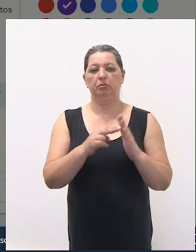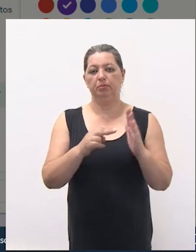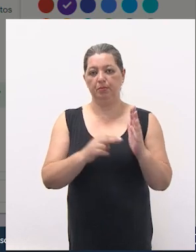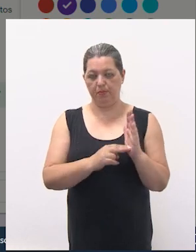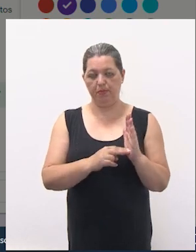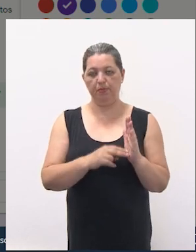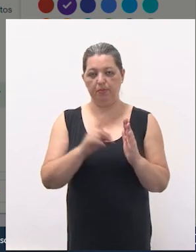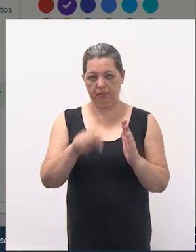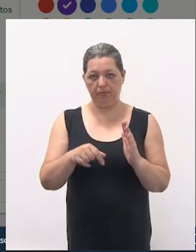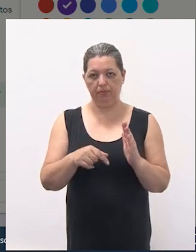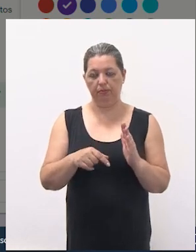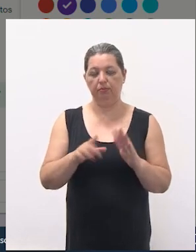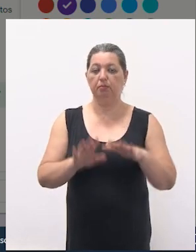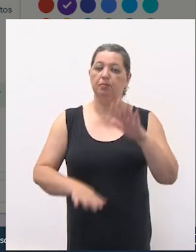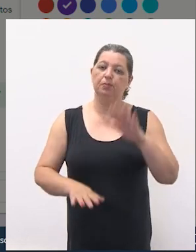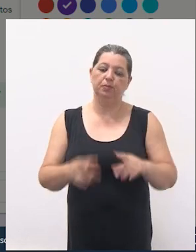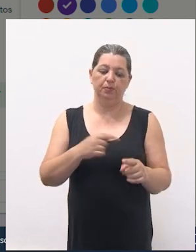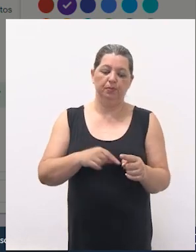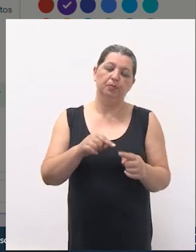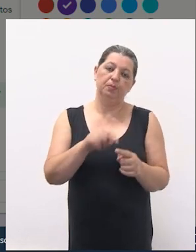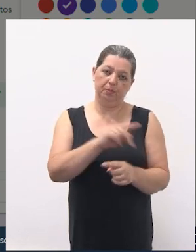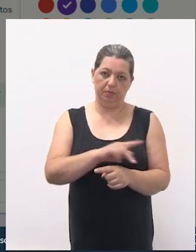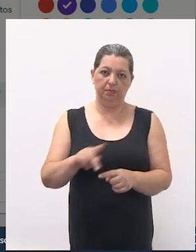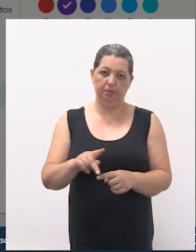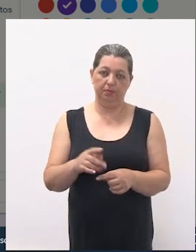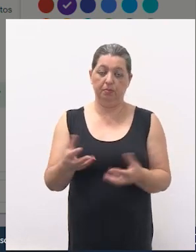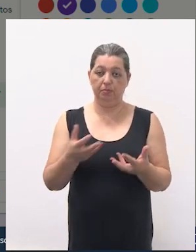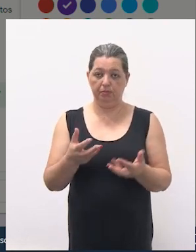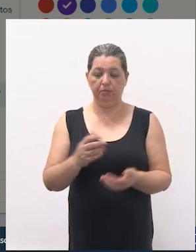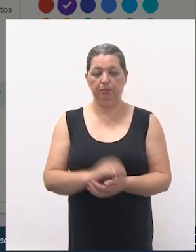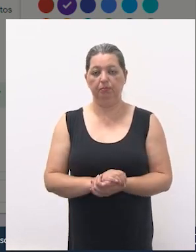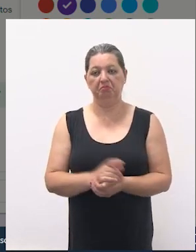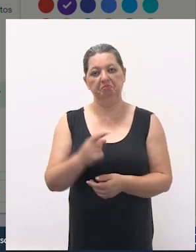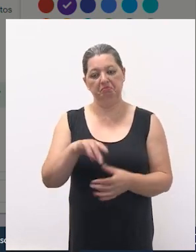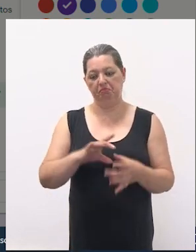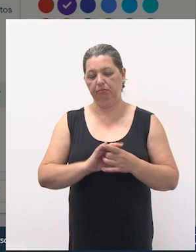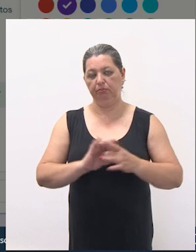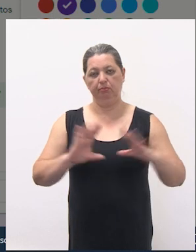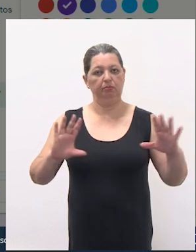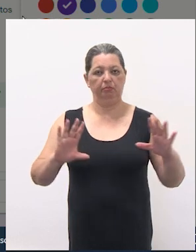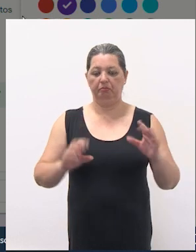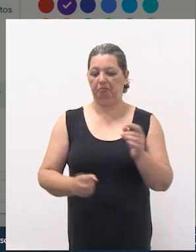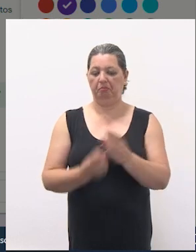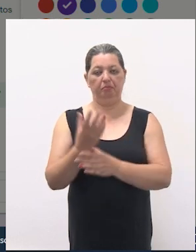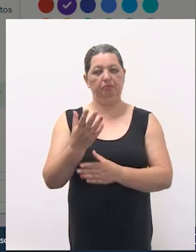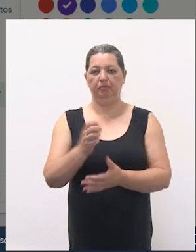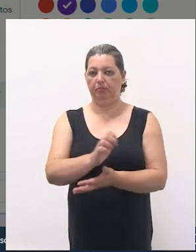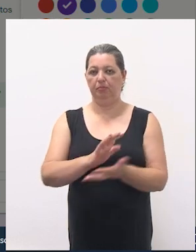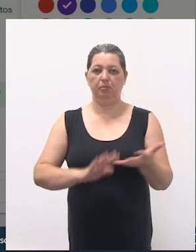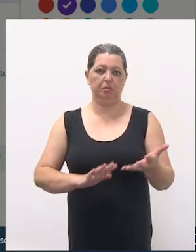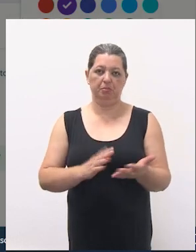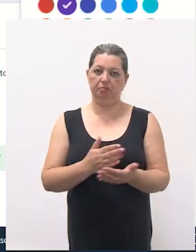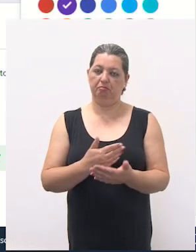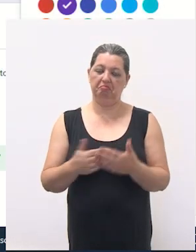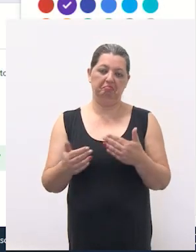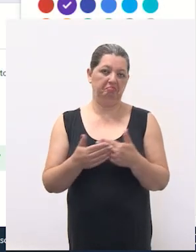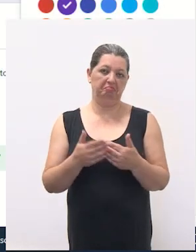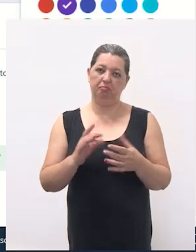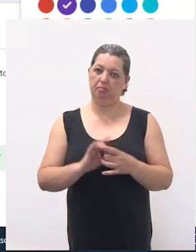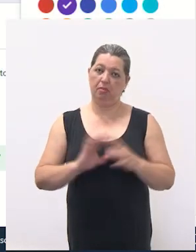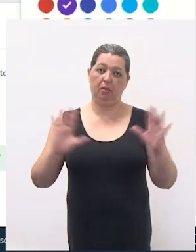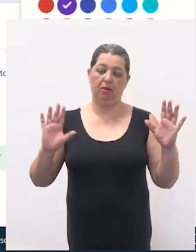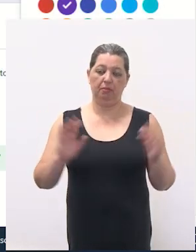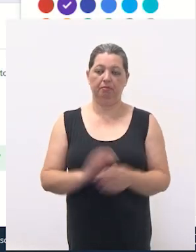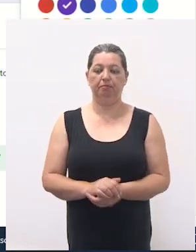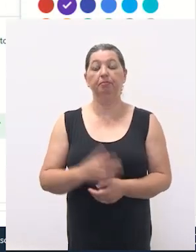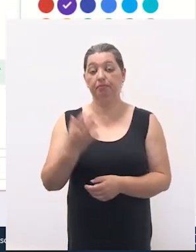depende do objetivo do professor também. Então vocês fiquem à vontade aí para criar a atividade de vocês.